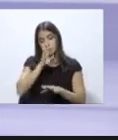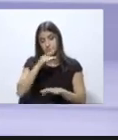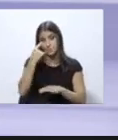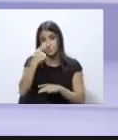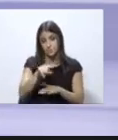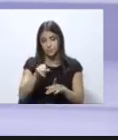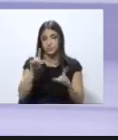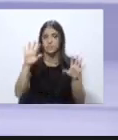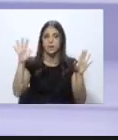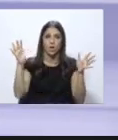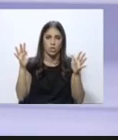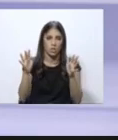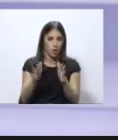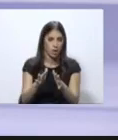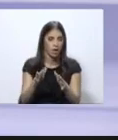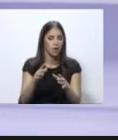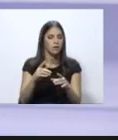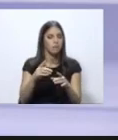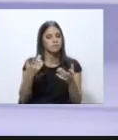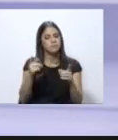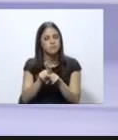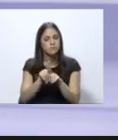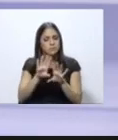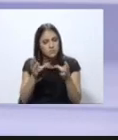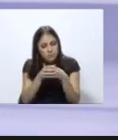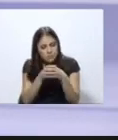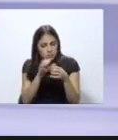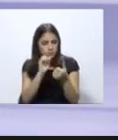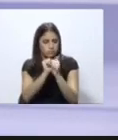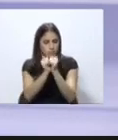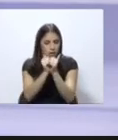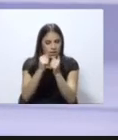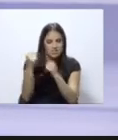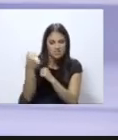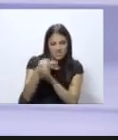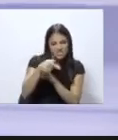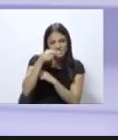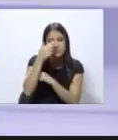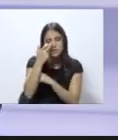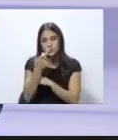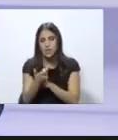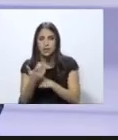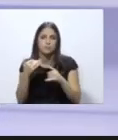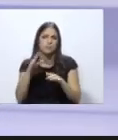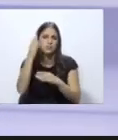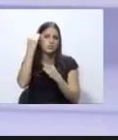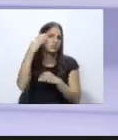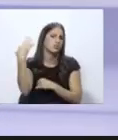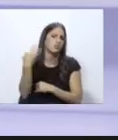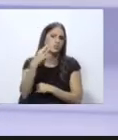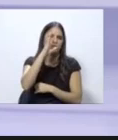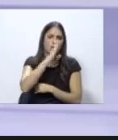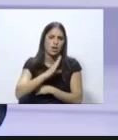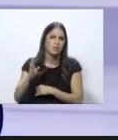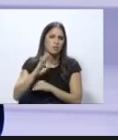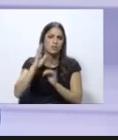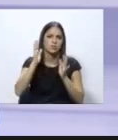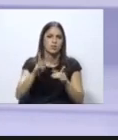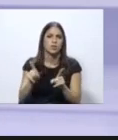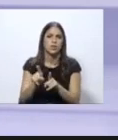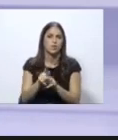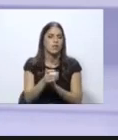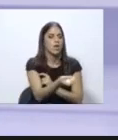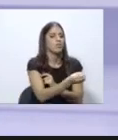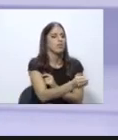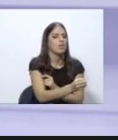uma diminuição do potencial da equipa, desportivo, há uma coisa muito importante, é que o Sérgio Conceição já nos habituou a fazer muito de quase